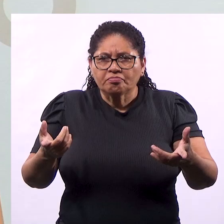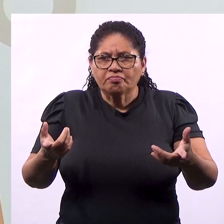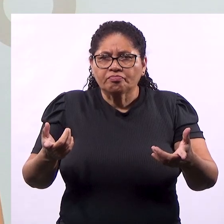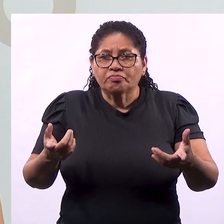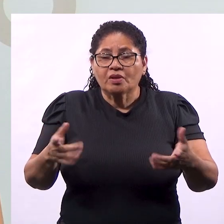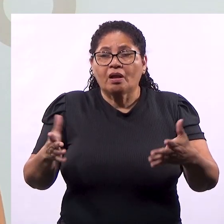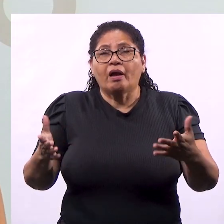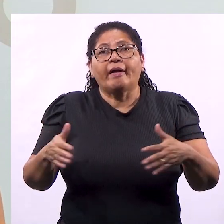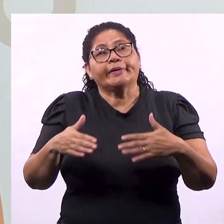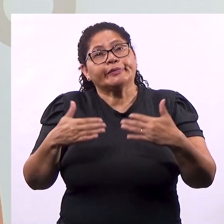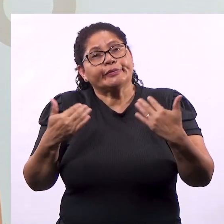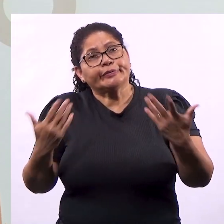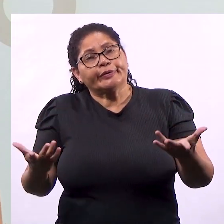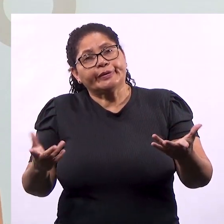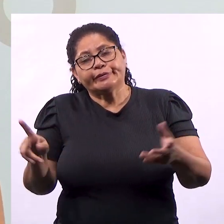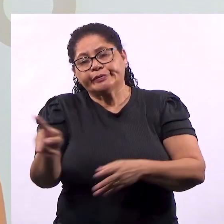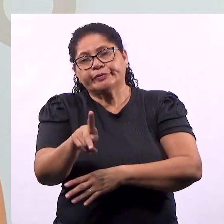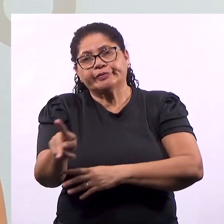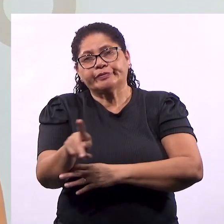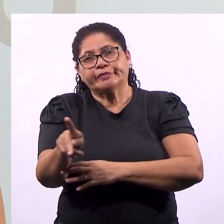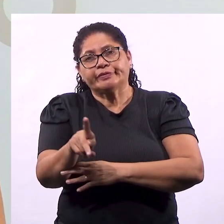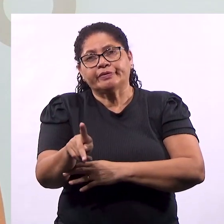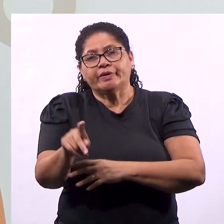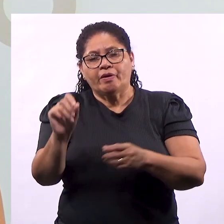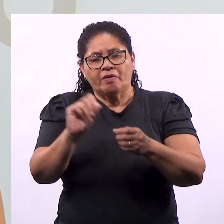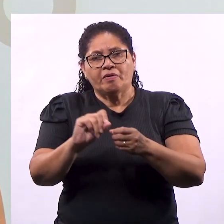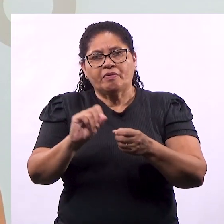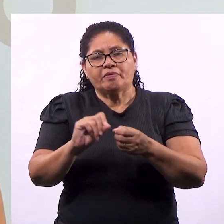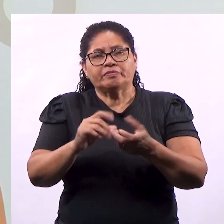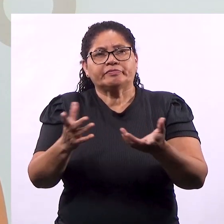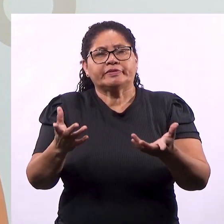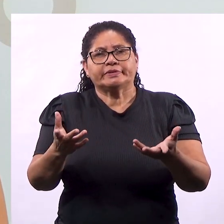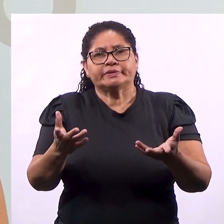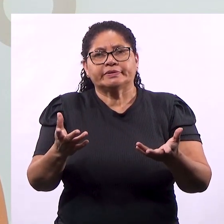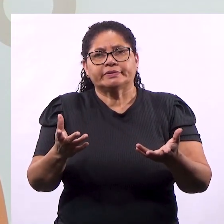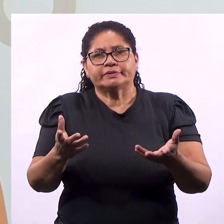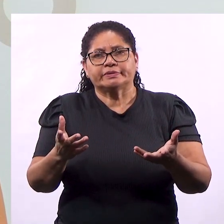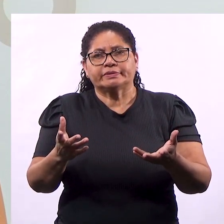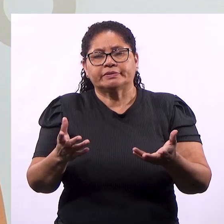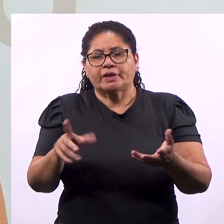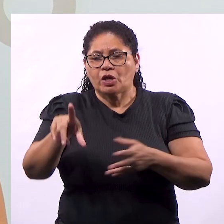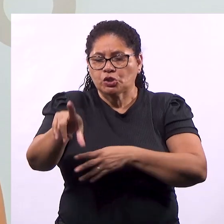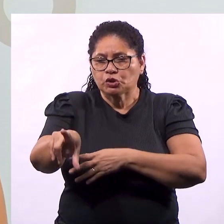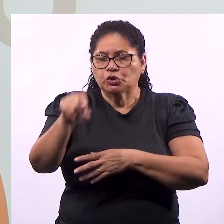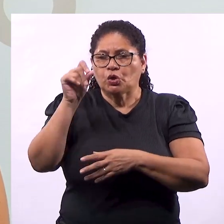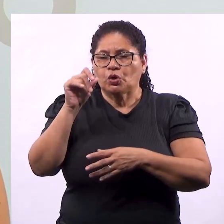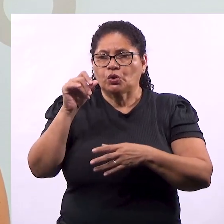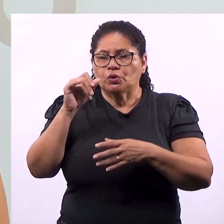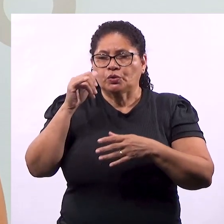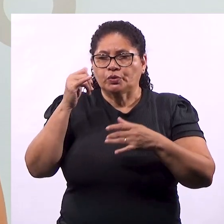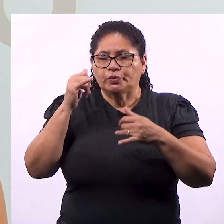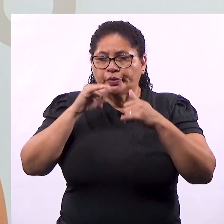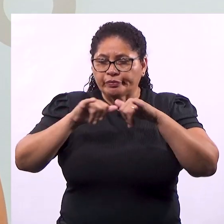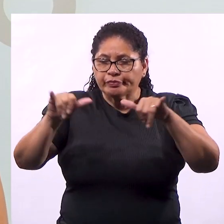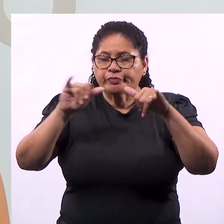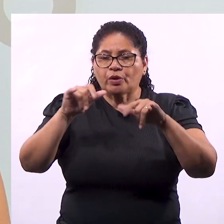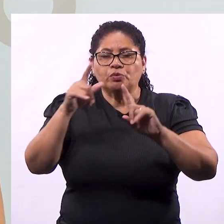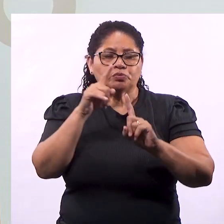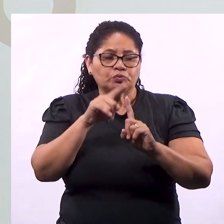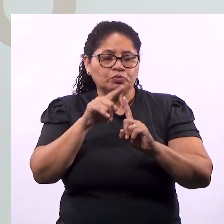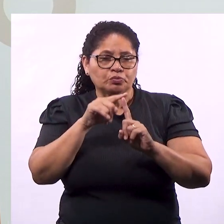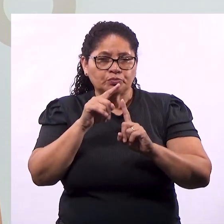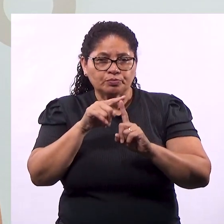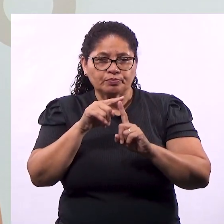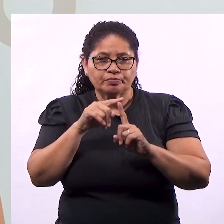uma intervenção de idade Ah quando os professores vão fazer quando eles coletam as informações dos alunos